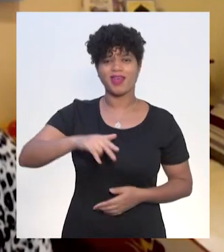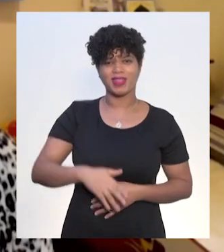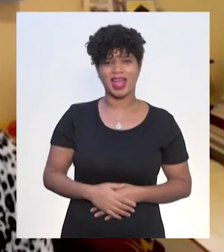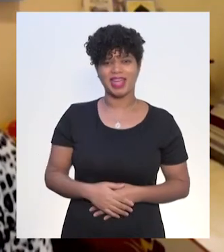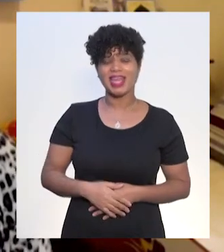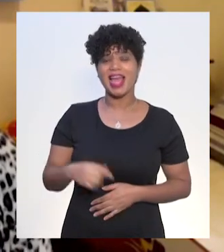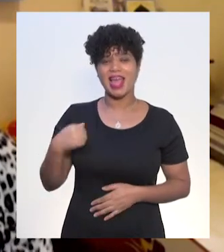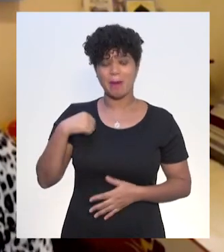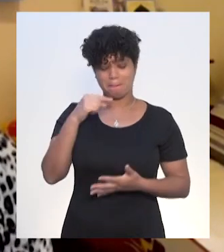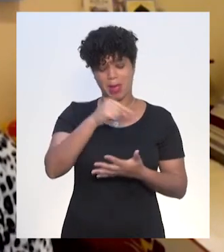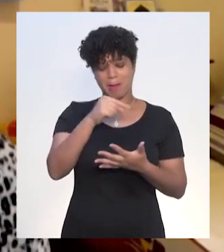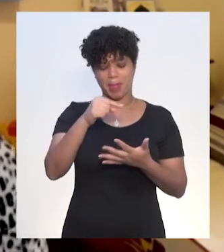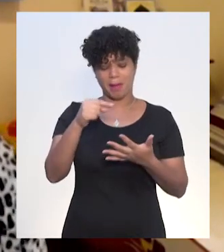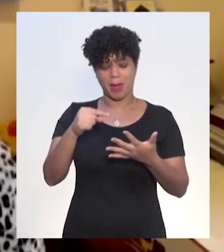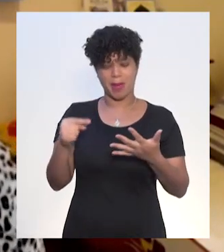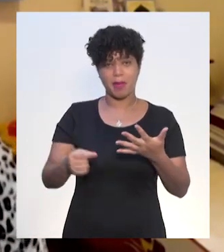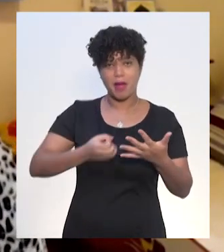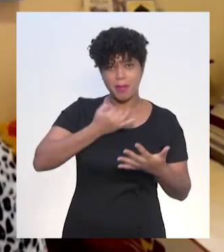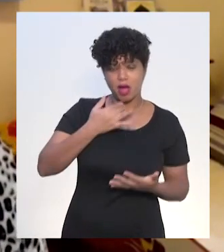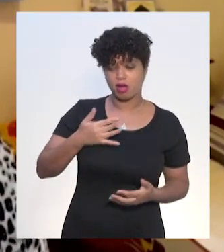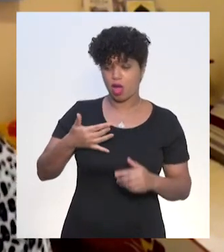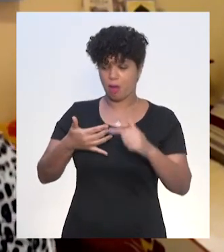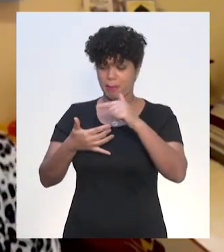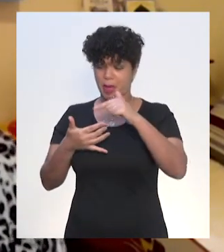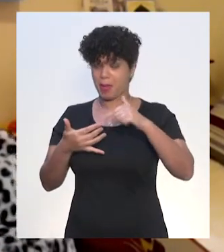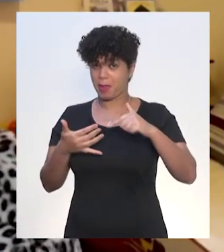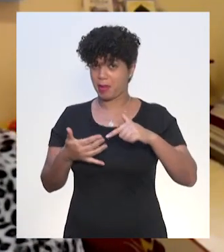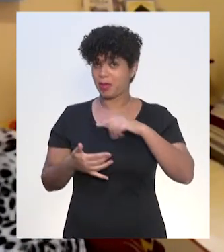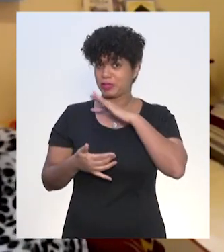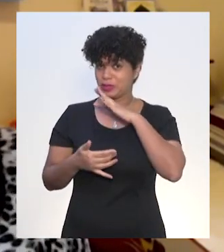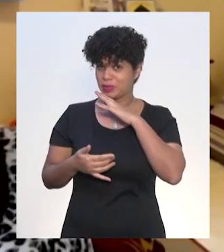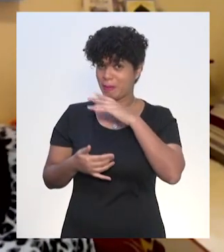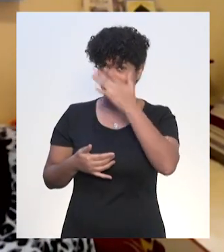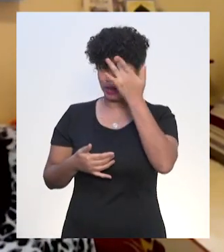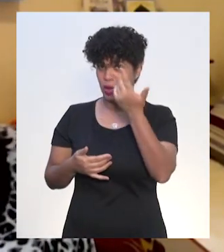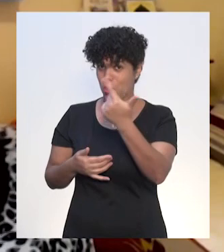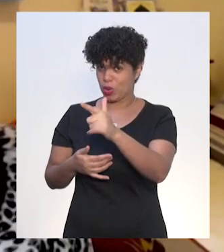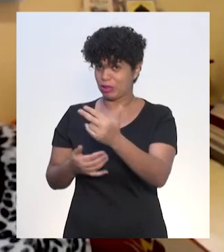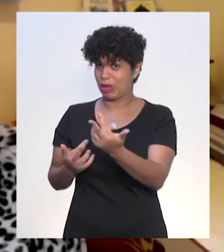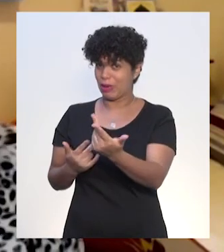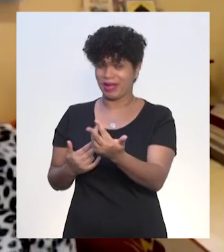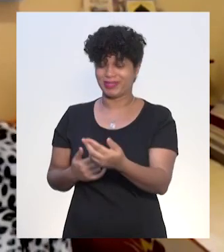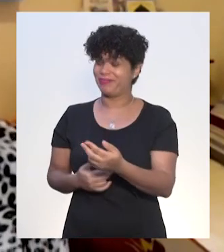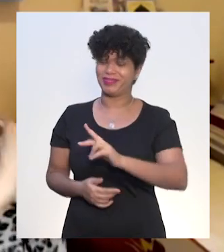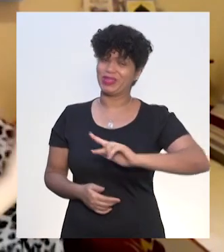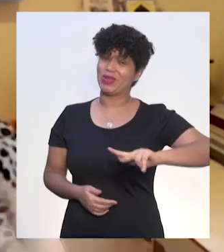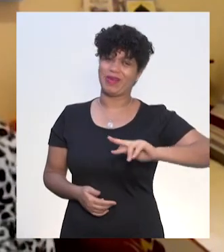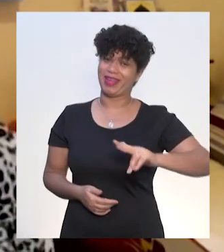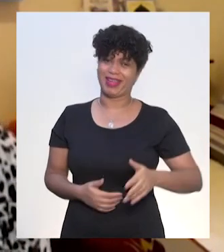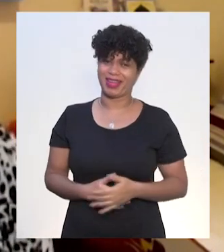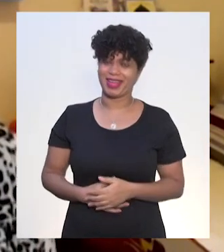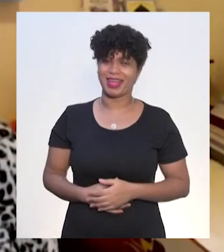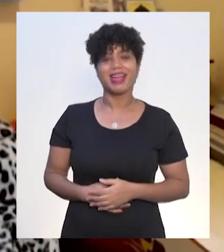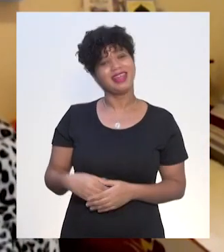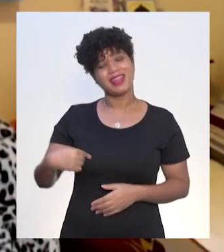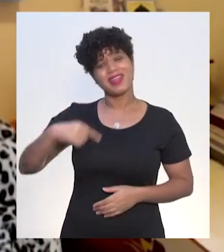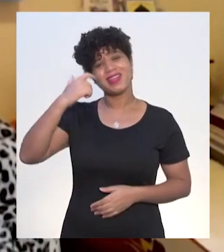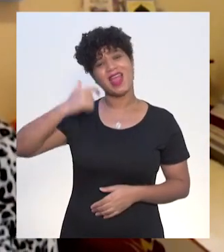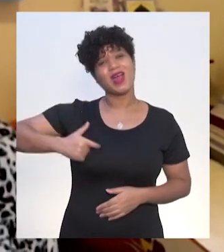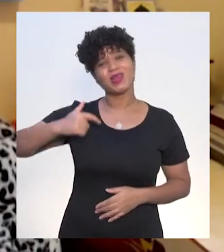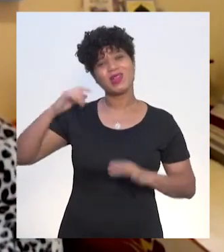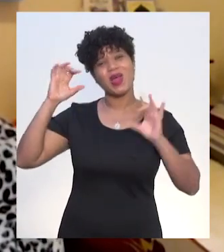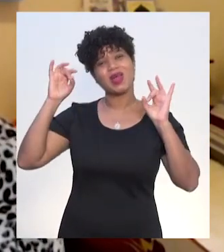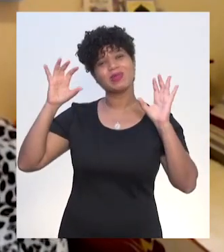boas que eu tenho ninguém tem algumas coisas lindas ou isso que eu tenho também né só que é isso aqui me faz é especial